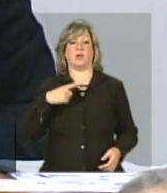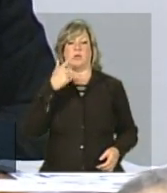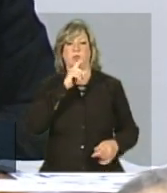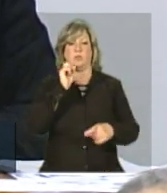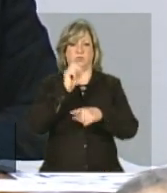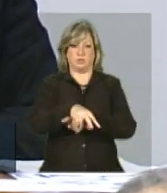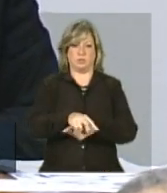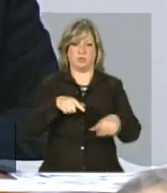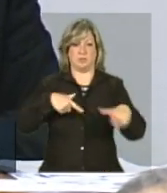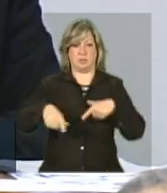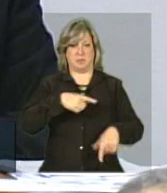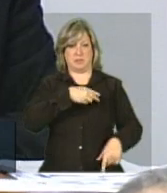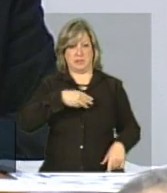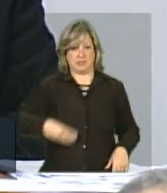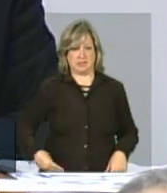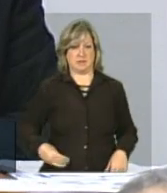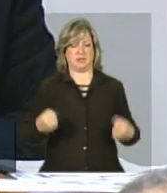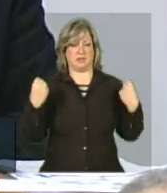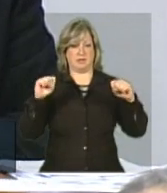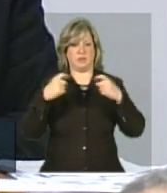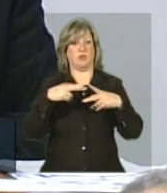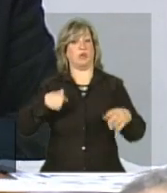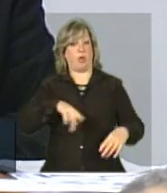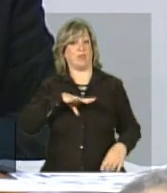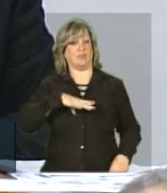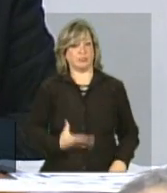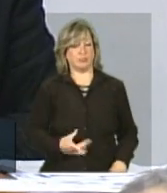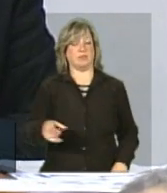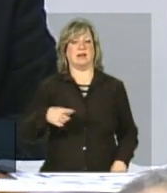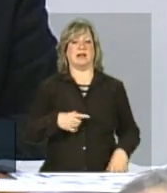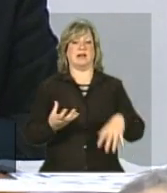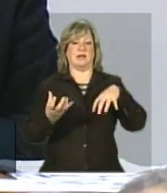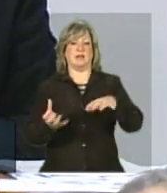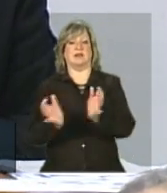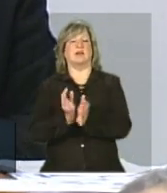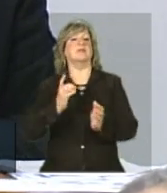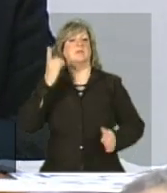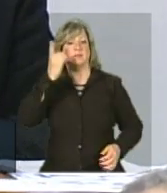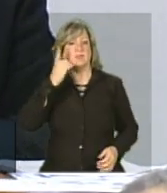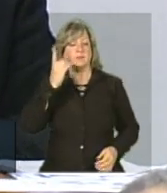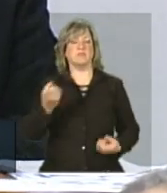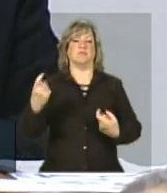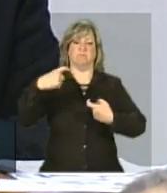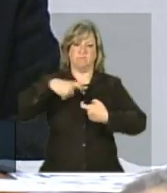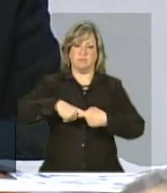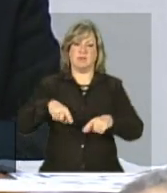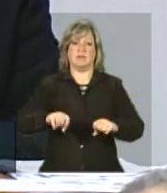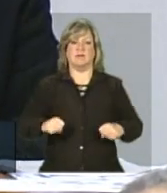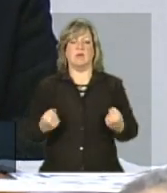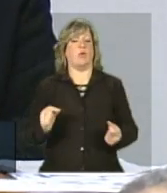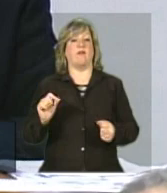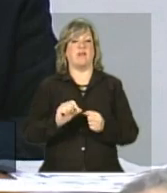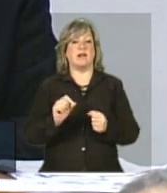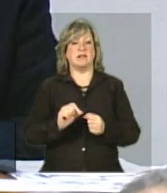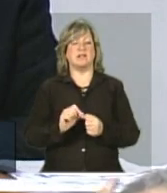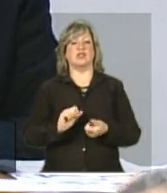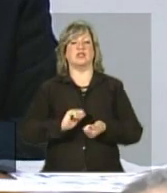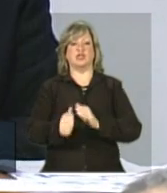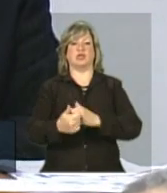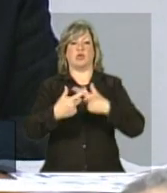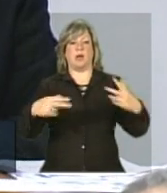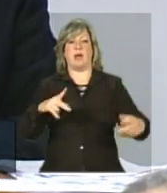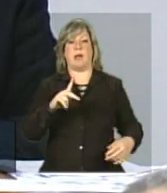Esporte, tínhamos um grande desafio, e a Câmara dos Deputados foi parceira nesse grande desafio, que era realizar os Jogos